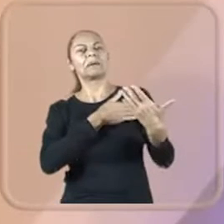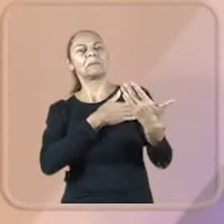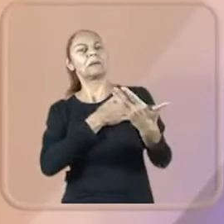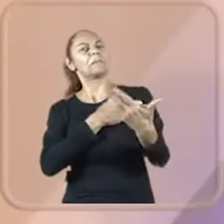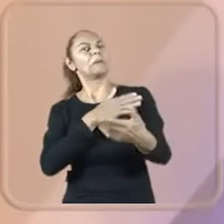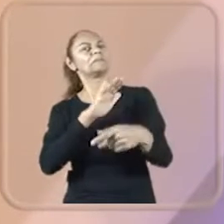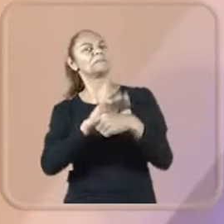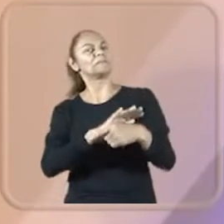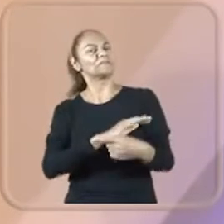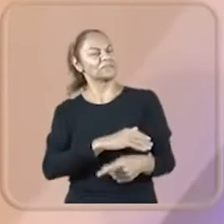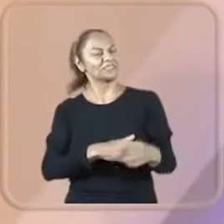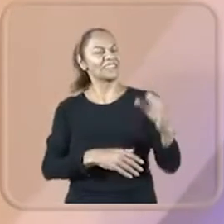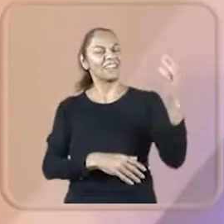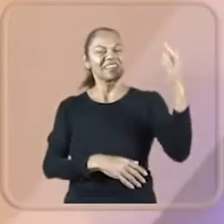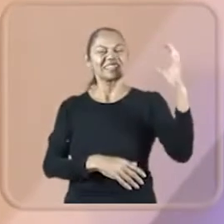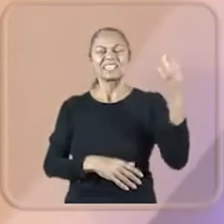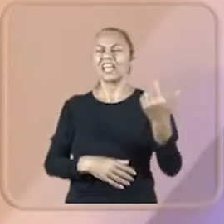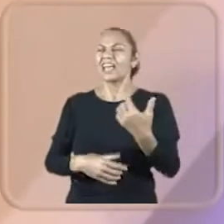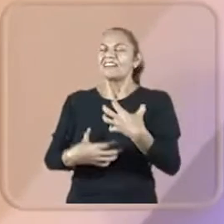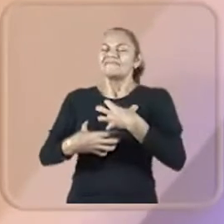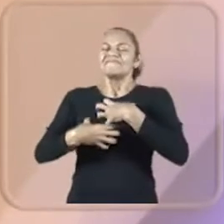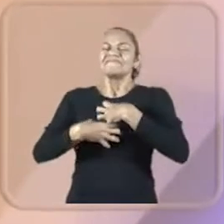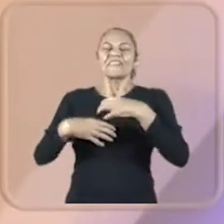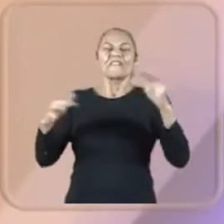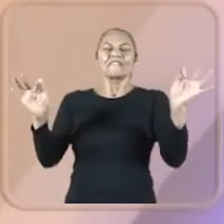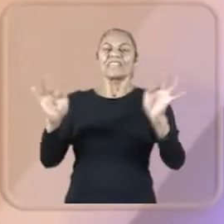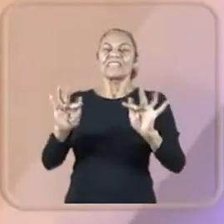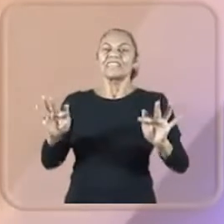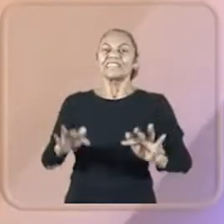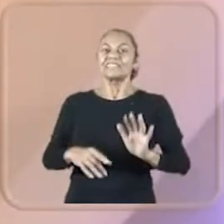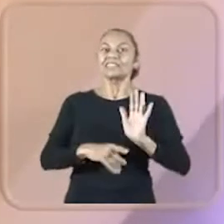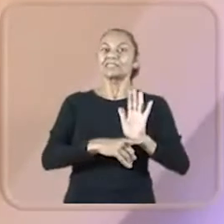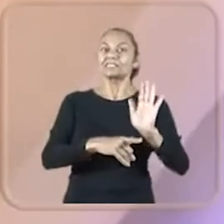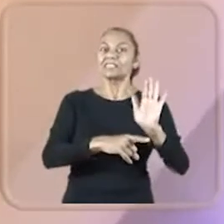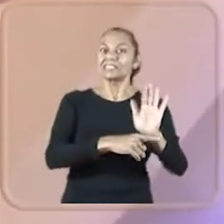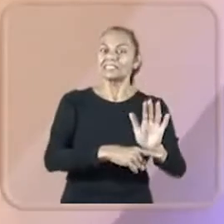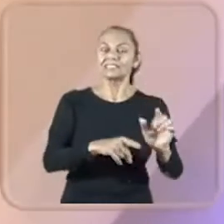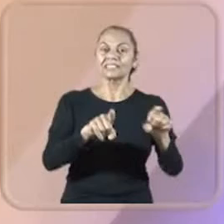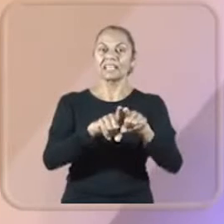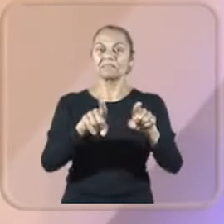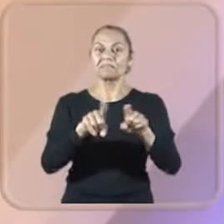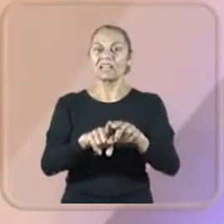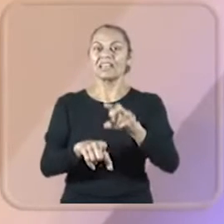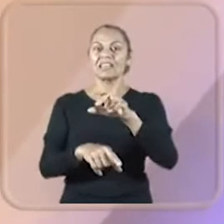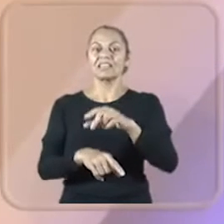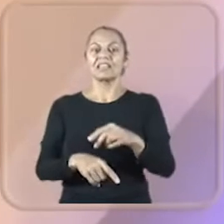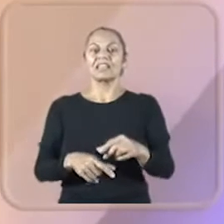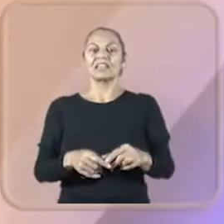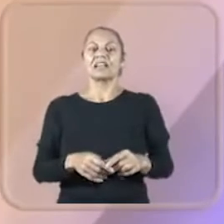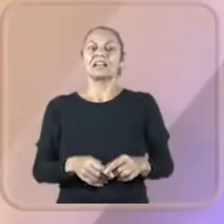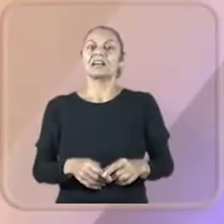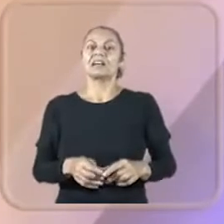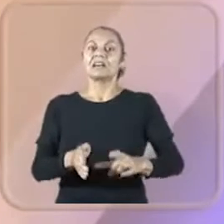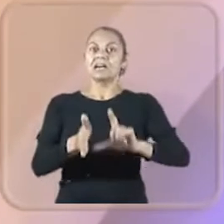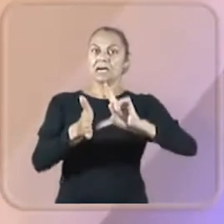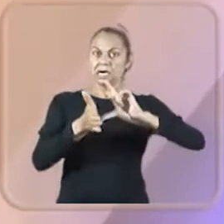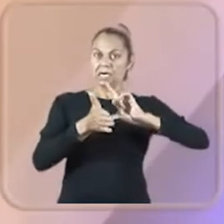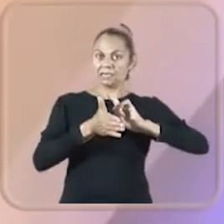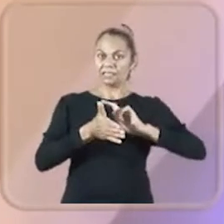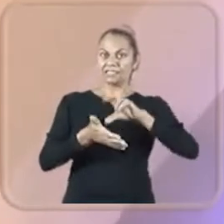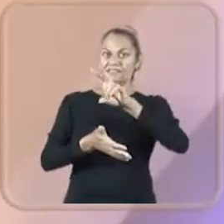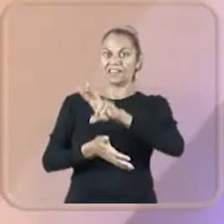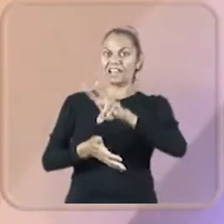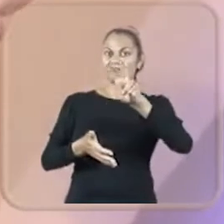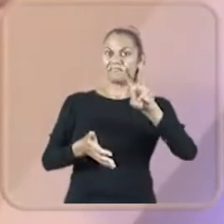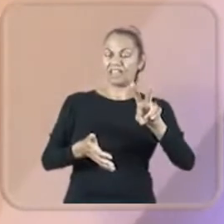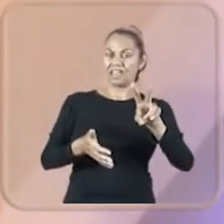para a rede municipal de Cariacica. Então, assim, a gente fica muito feliz de poder estar contribuindo, conforme contribuímos lá em Vila Velha, né? Quando eu saí de Vila